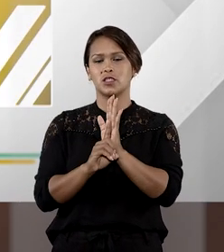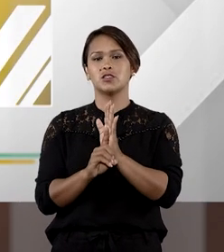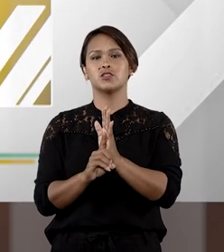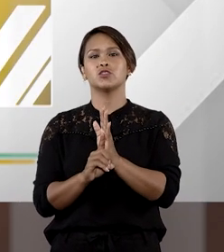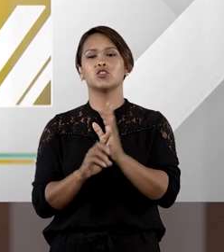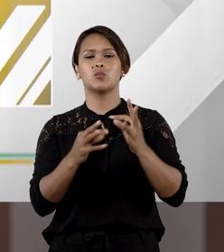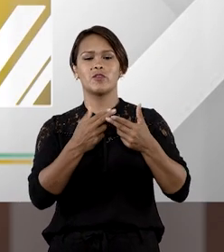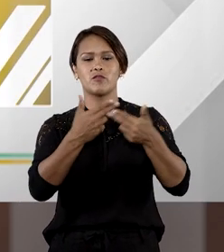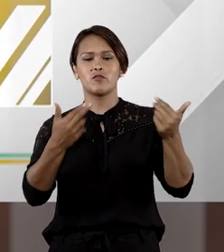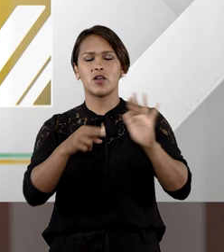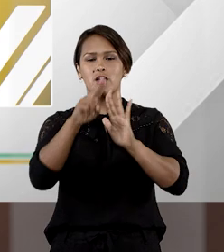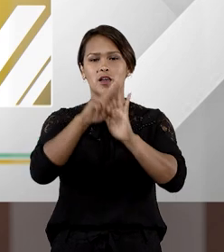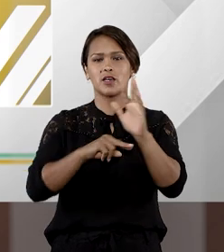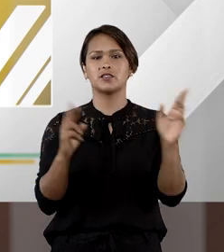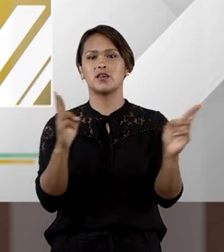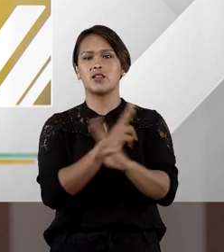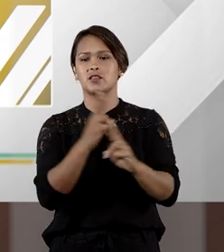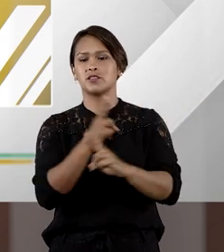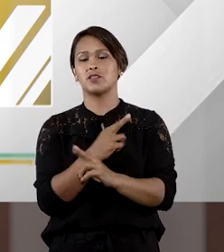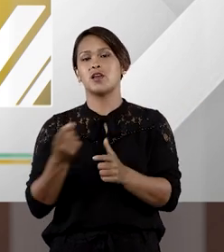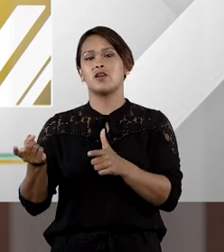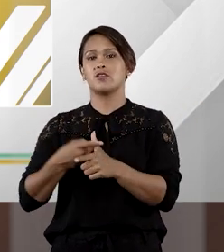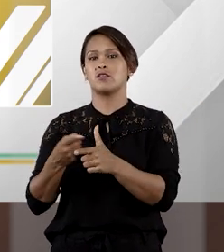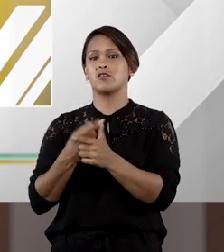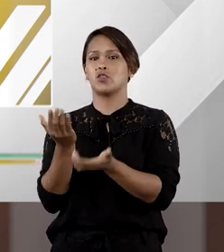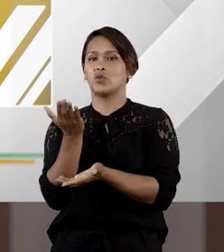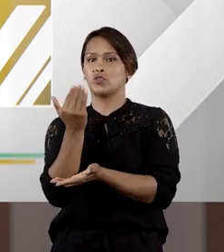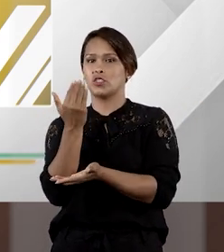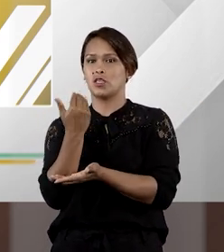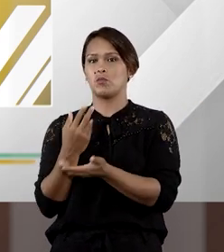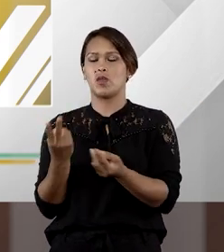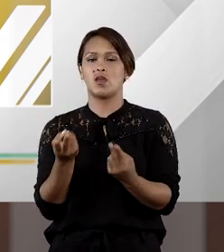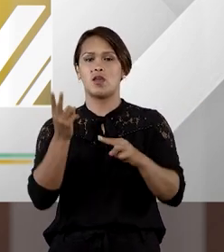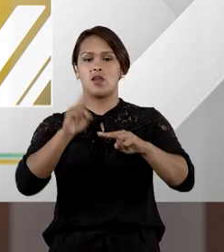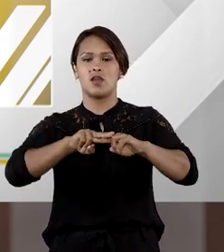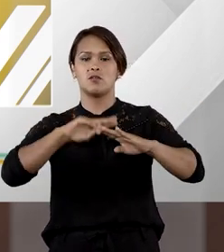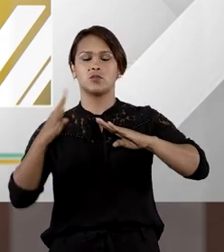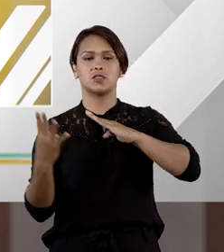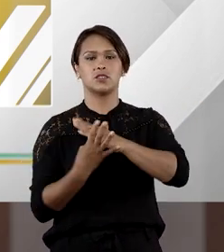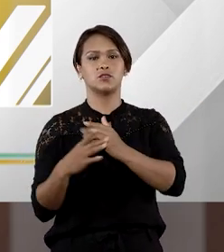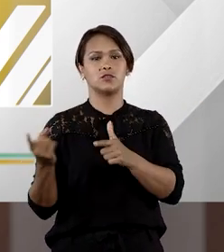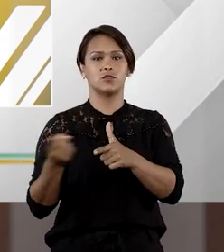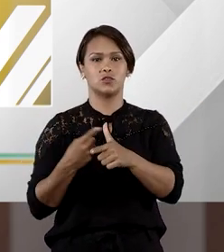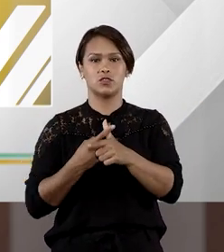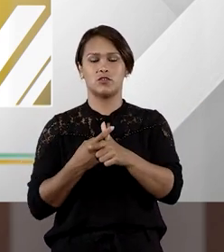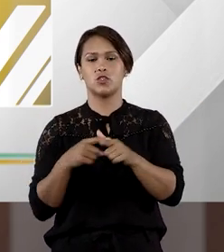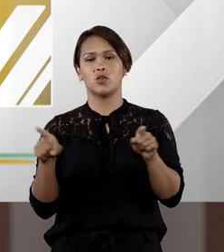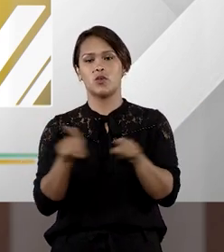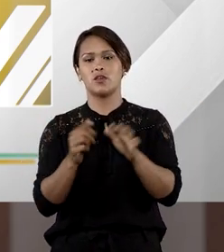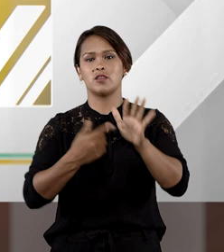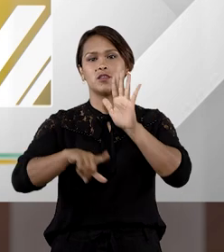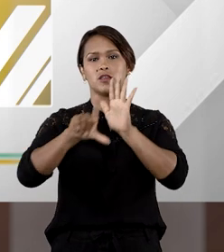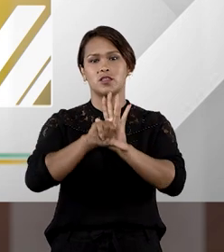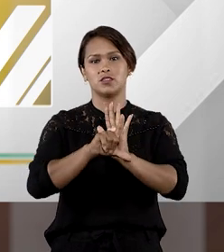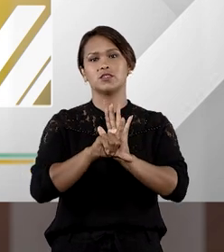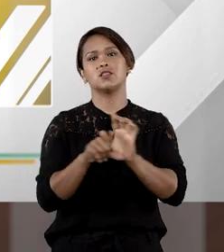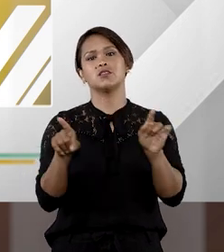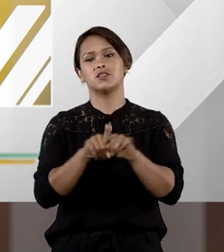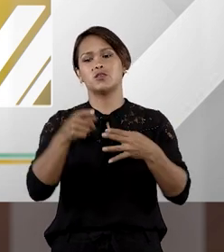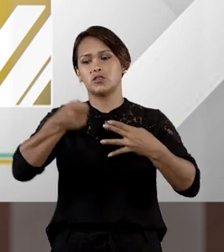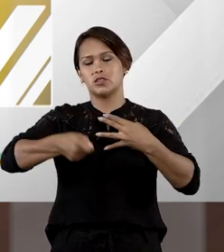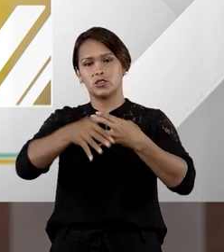as circunstâncias relacionadas ao devedor de alimentos, a prisão civil do inadimplente, além da legislação e